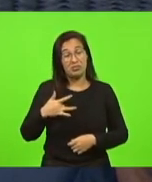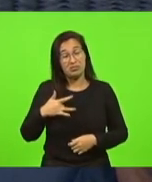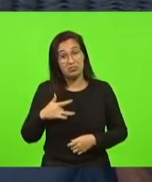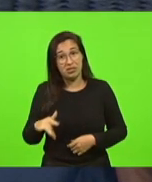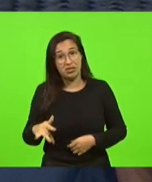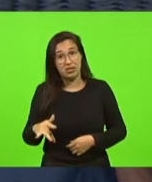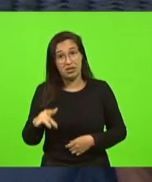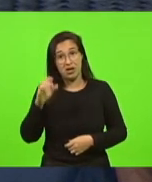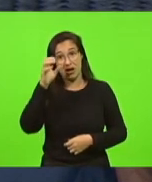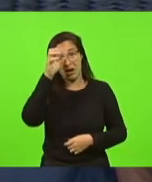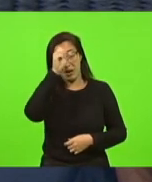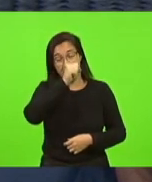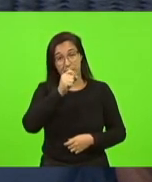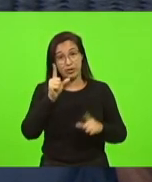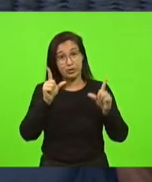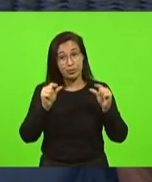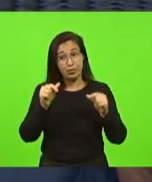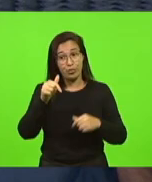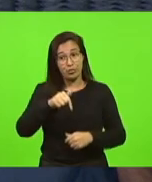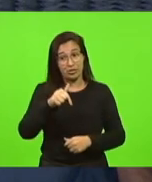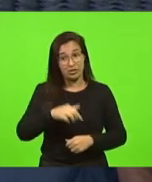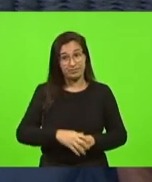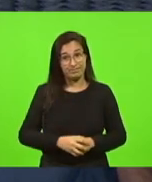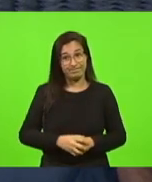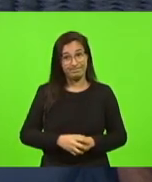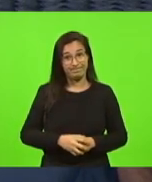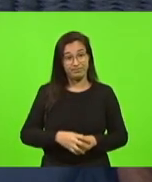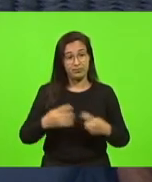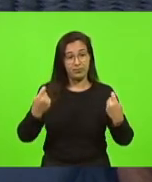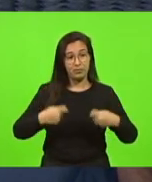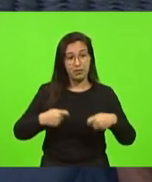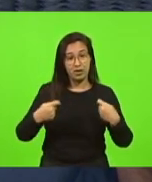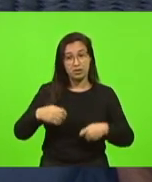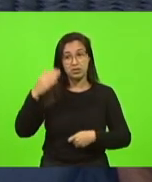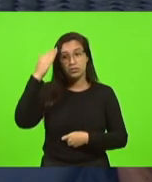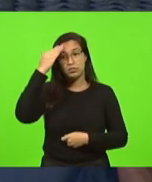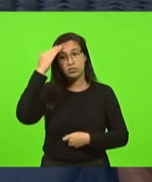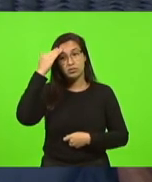aprendi nessa casa. E aquilo que eu precisava saber, eu trouxe